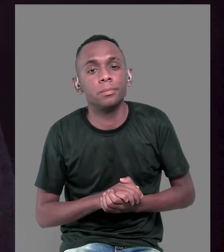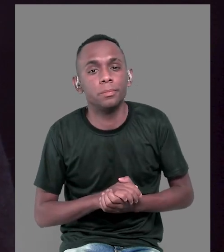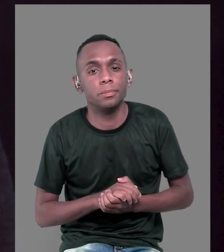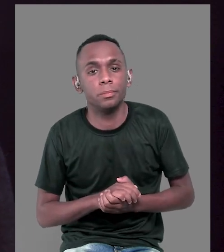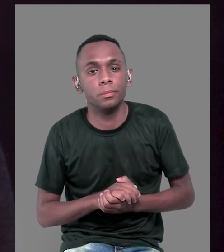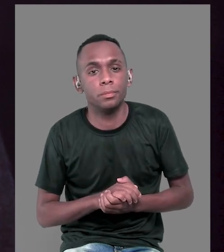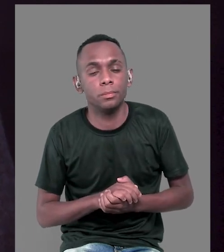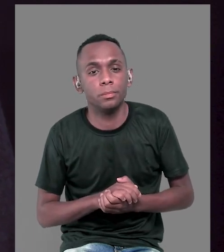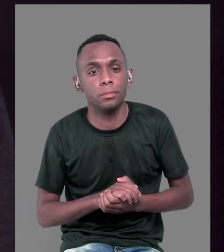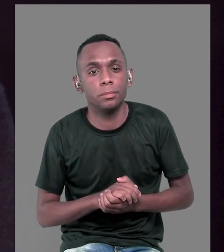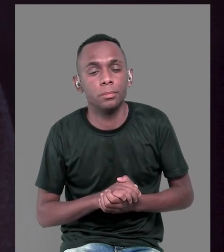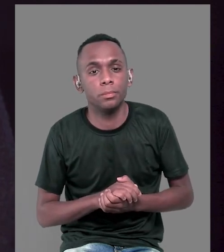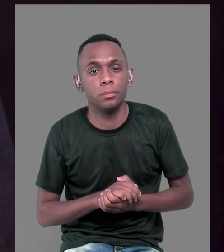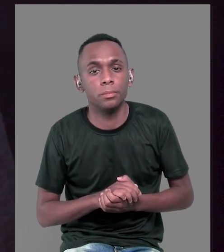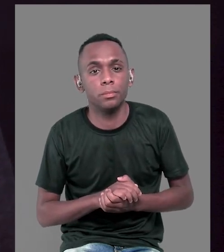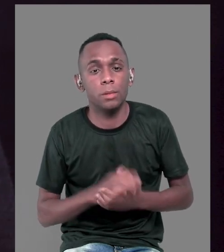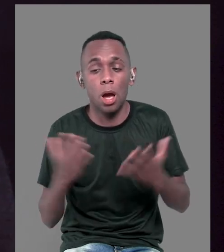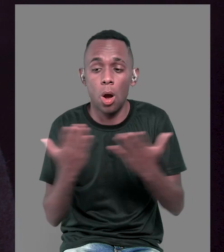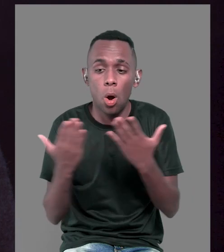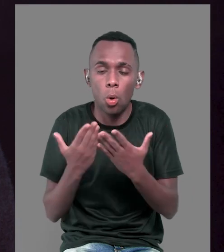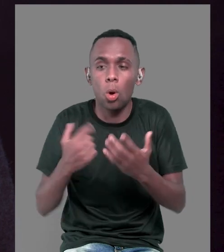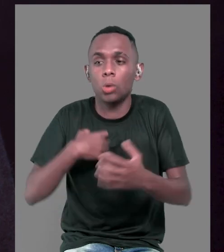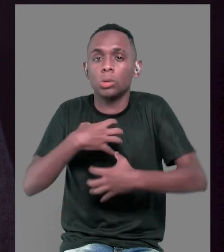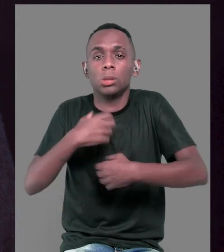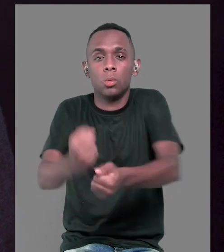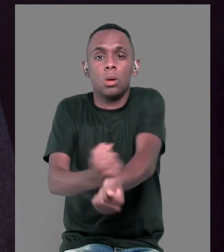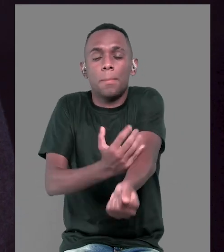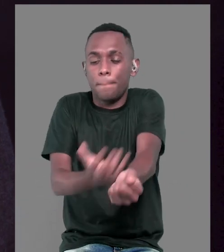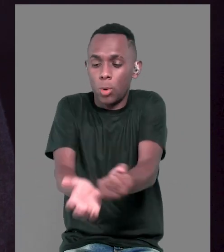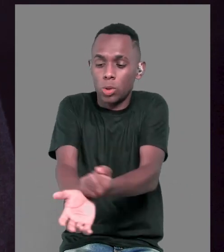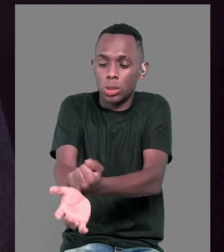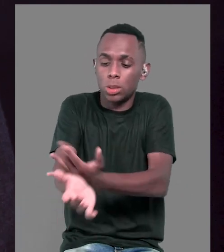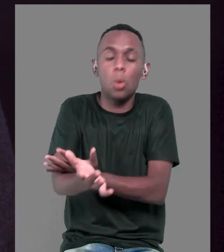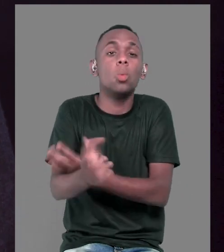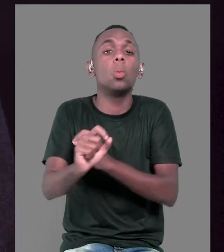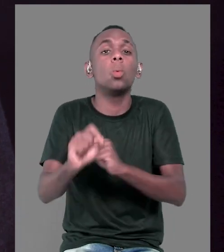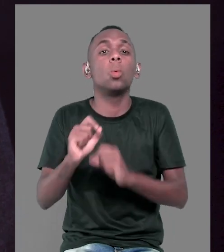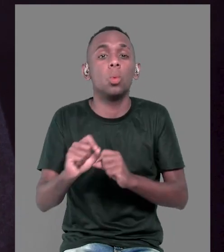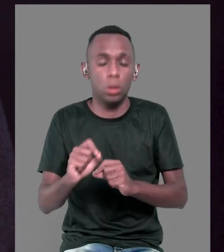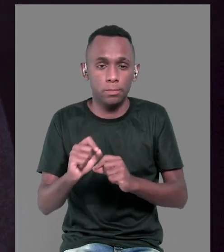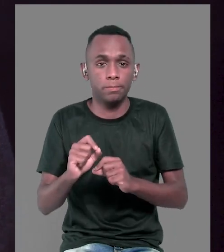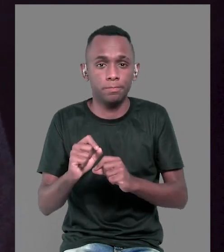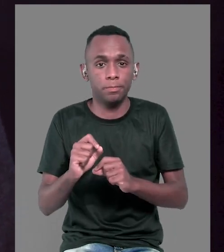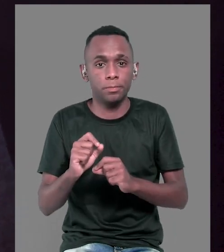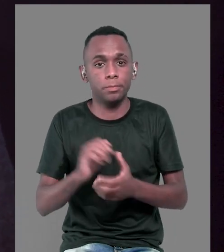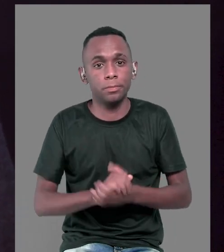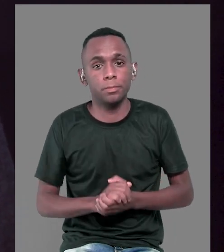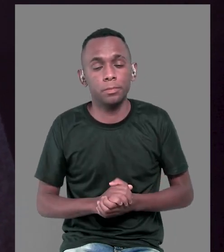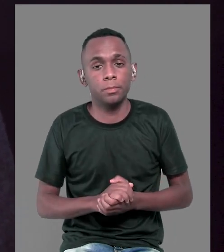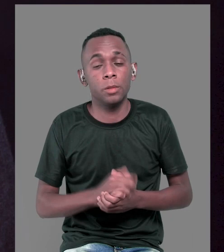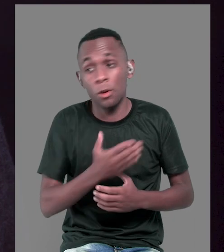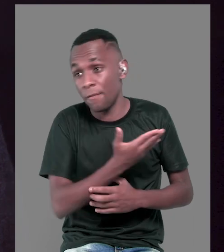Me passa agora uma emoção de dizer que vocês não têm